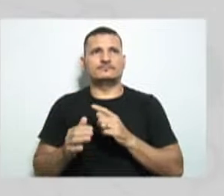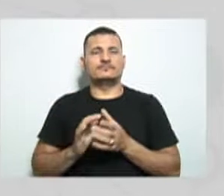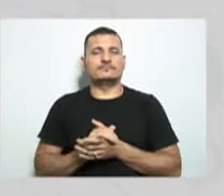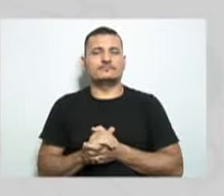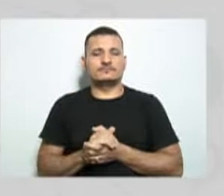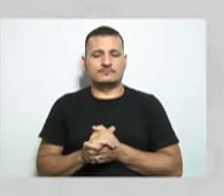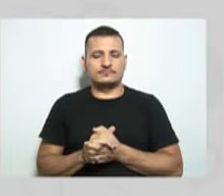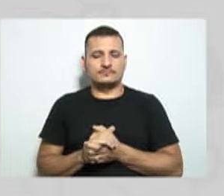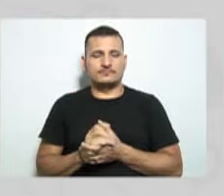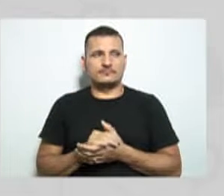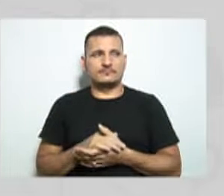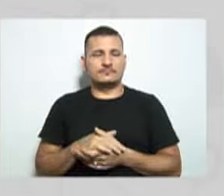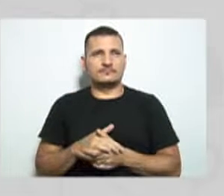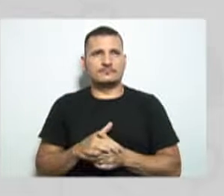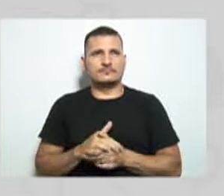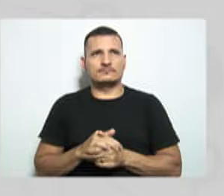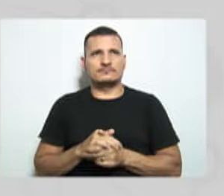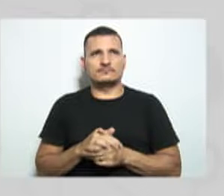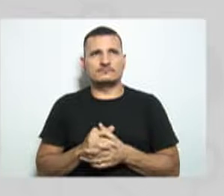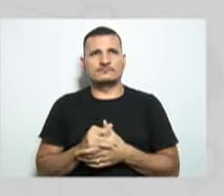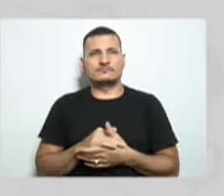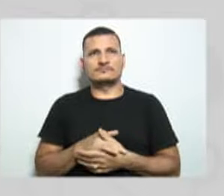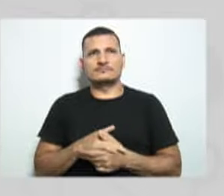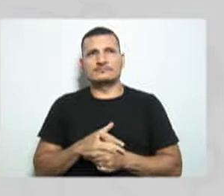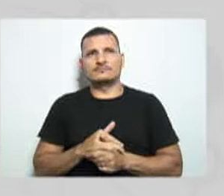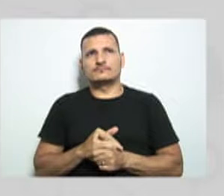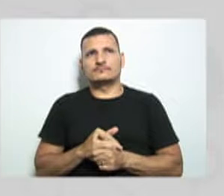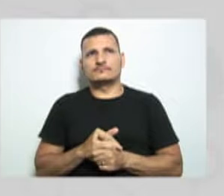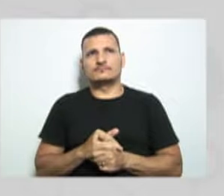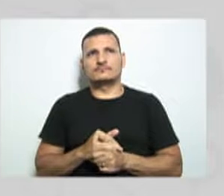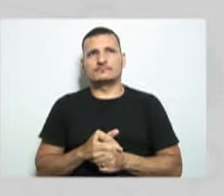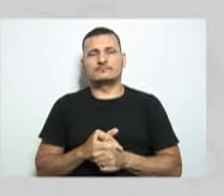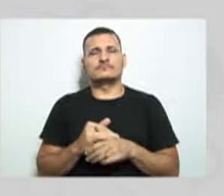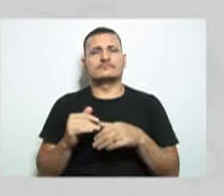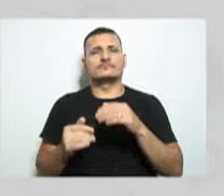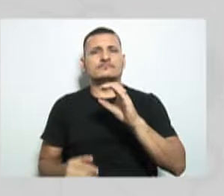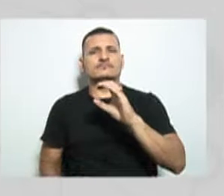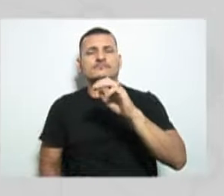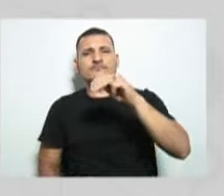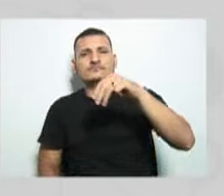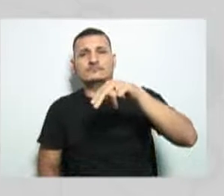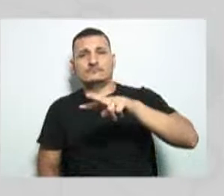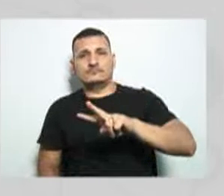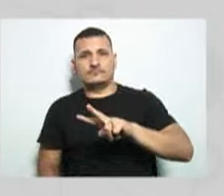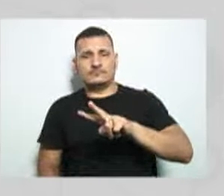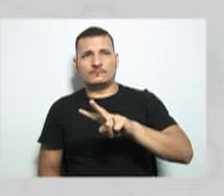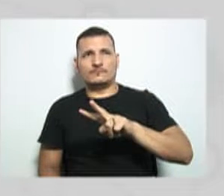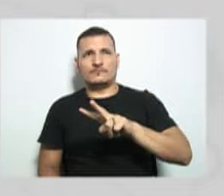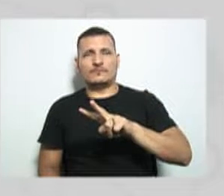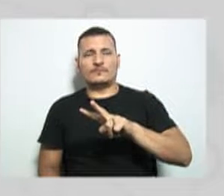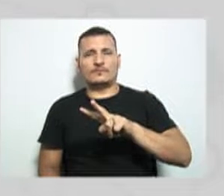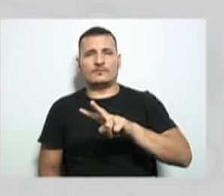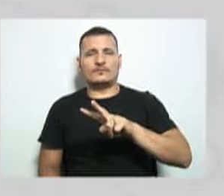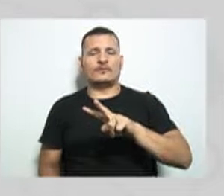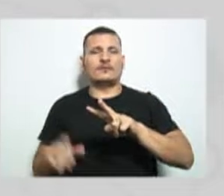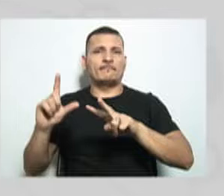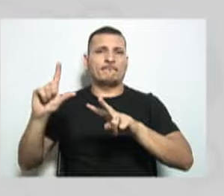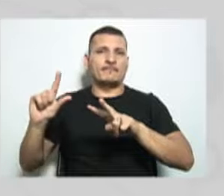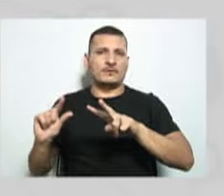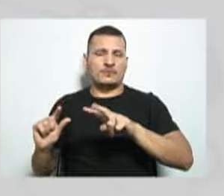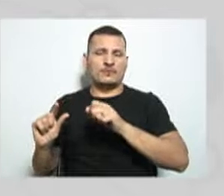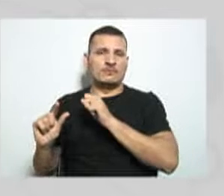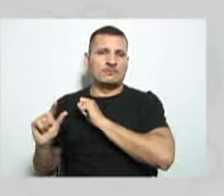superavalia o estoque final, tornando o que, gente? O CMV menor que o real. Esse critério, ele